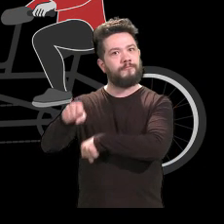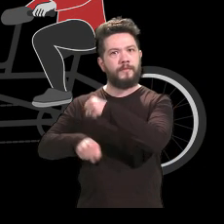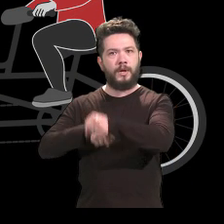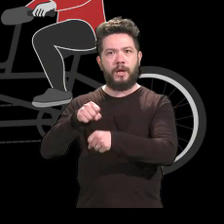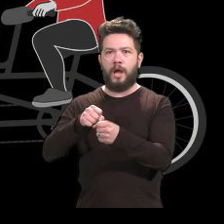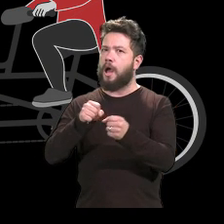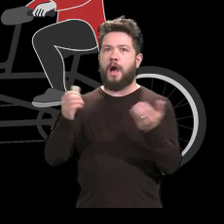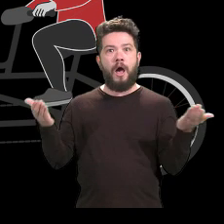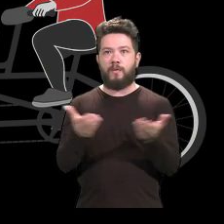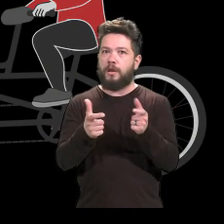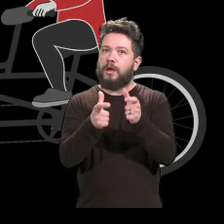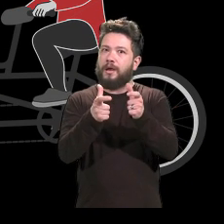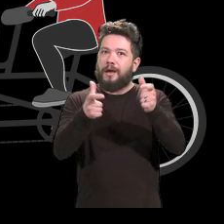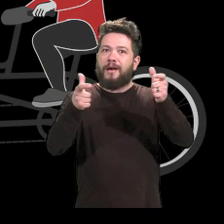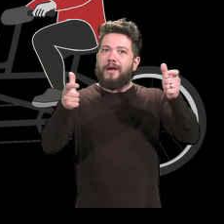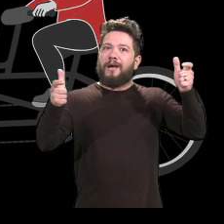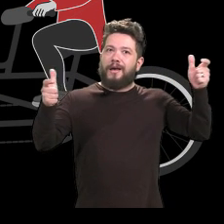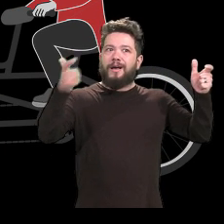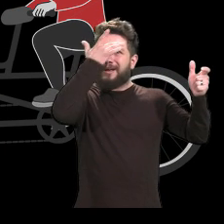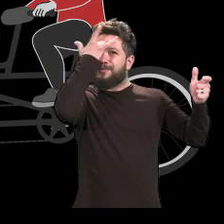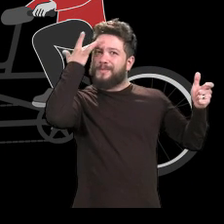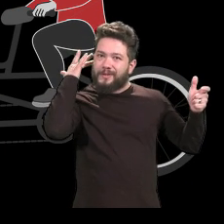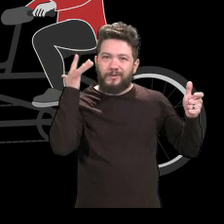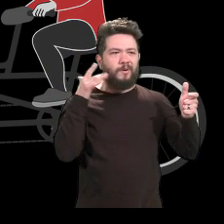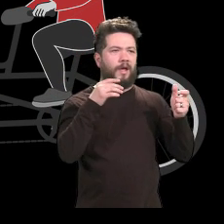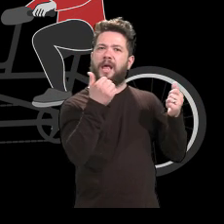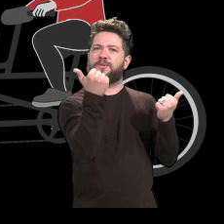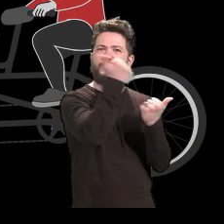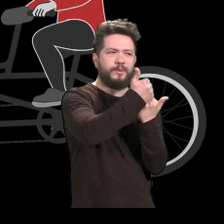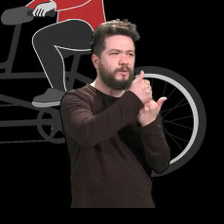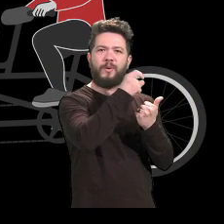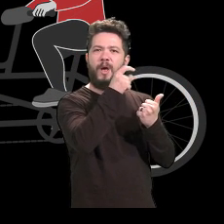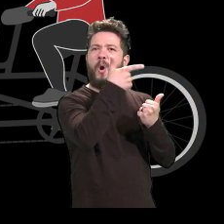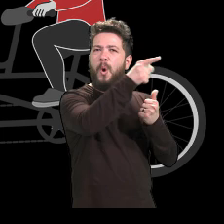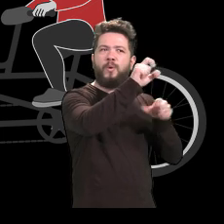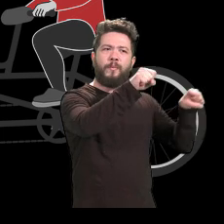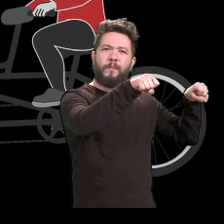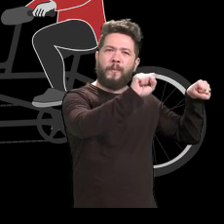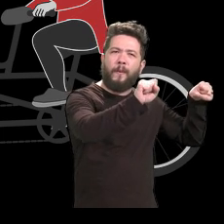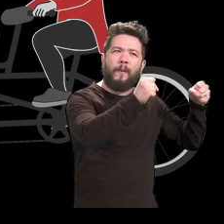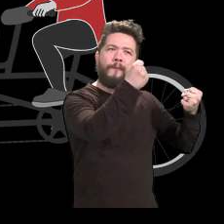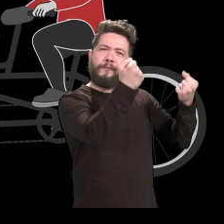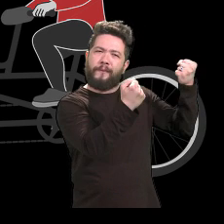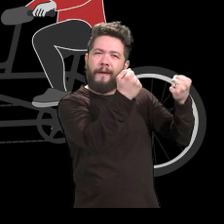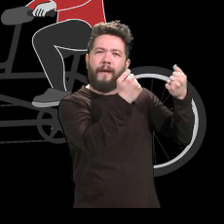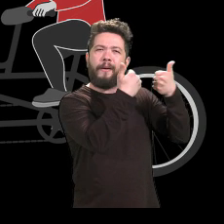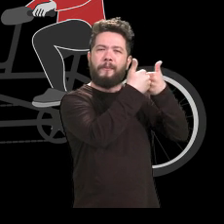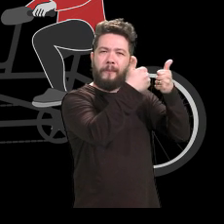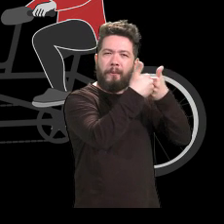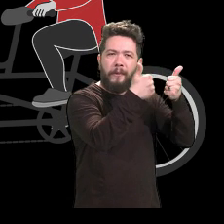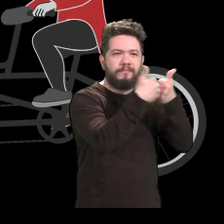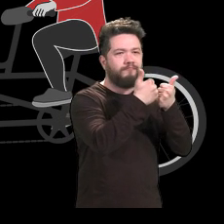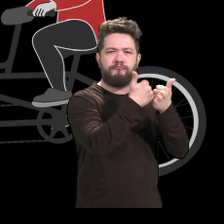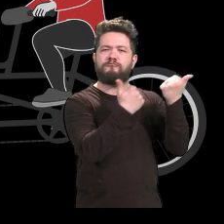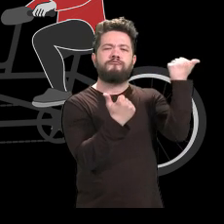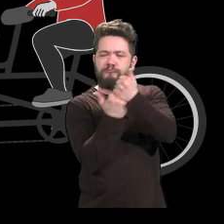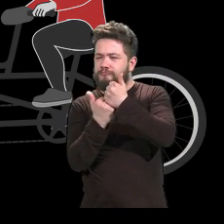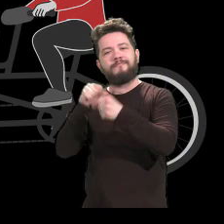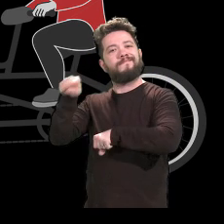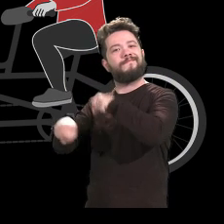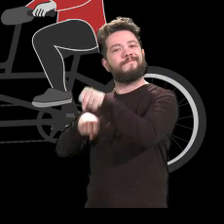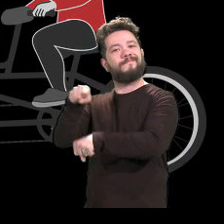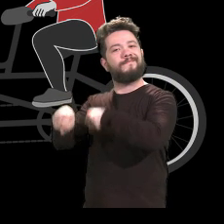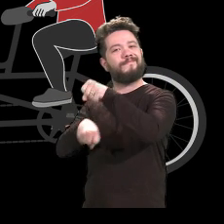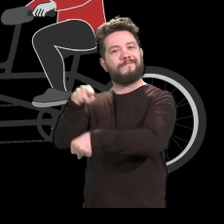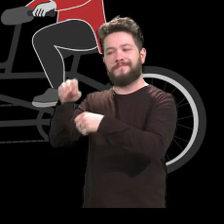andar de bike tem se tornado uma prática cada vez mais frequente. Muitas pessoas estão substituindo os meios de transporte convencionais,